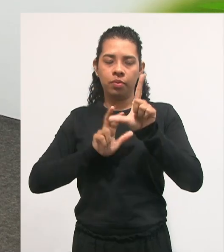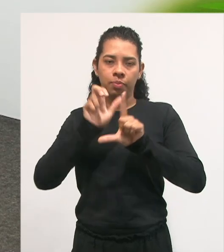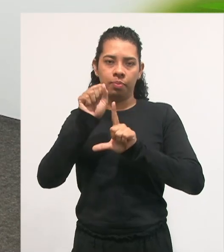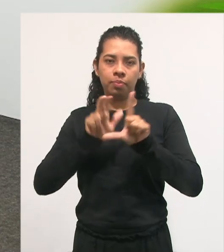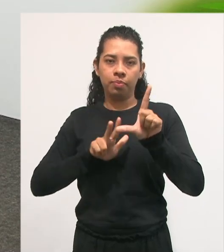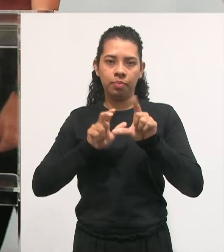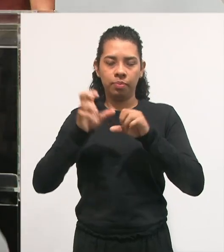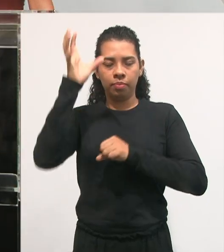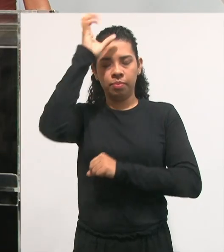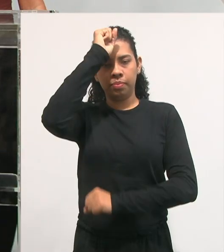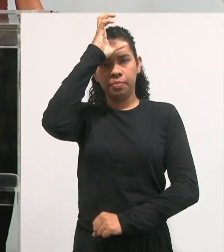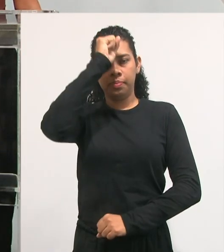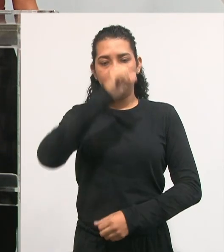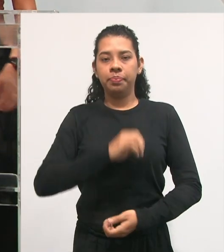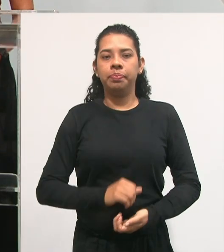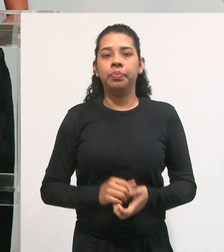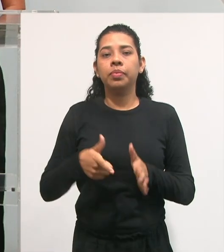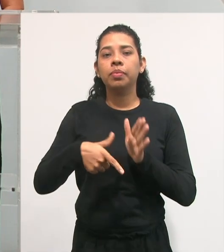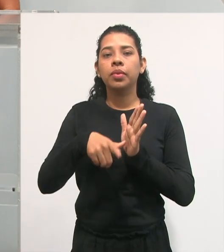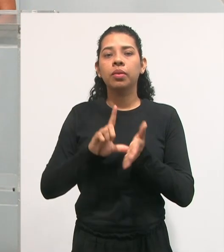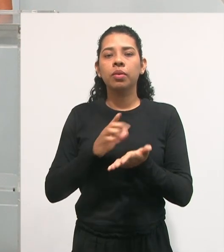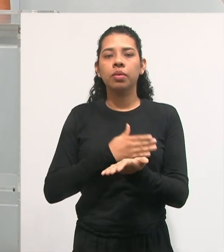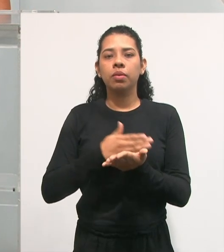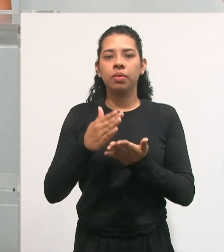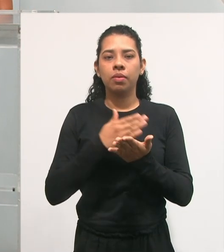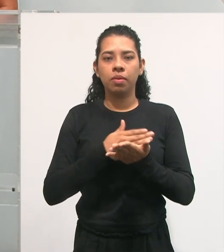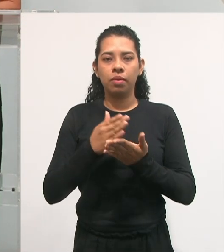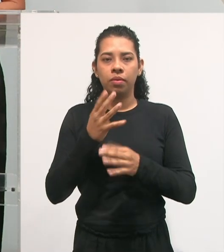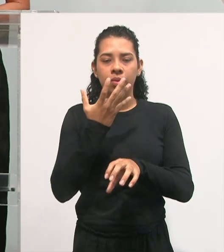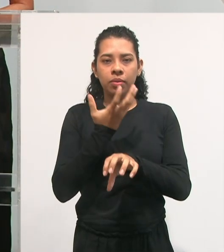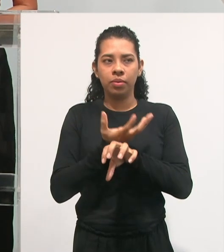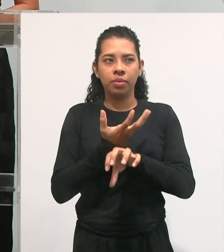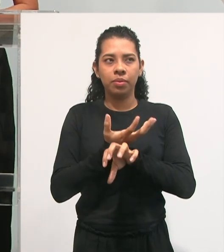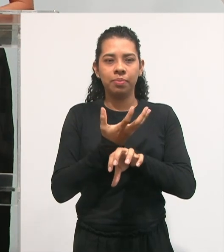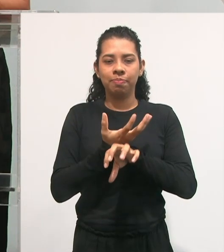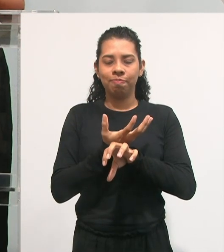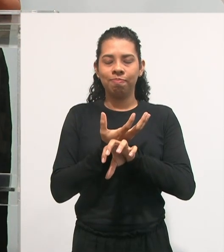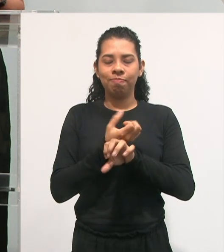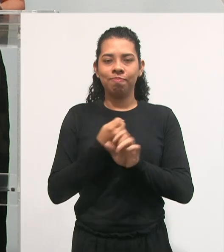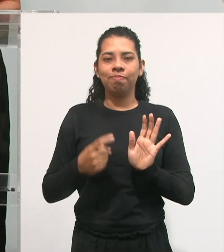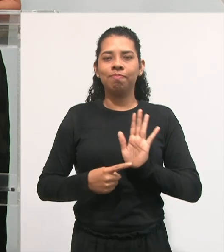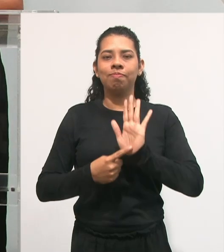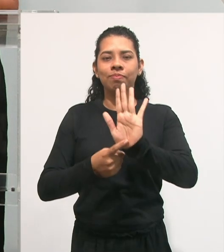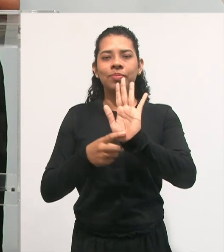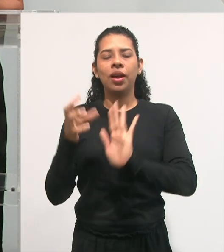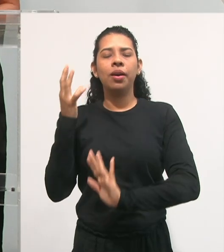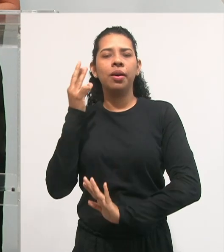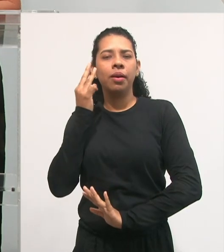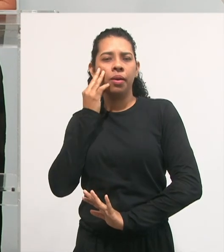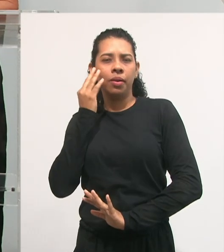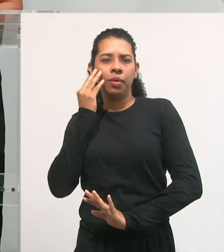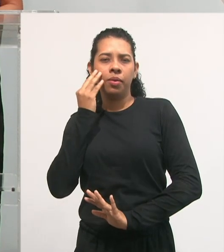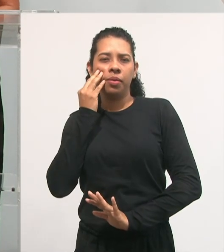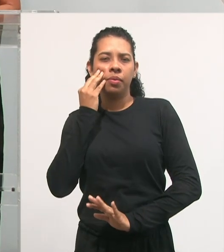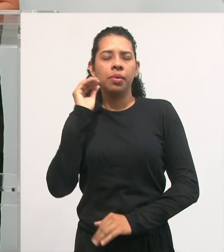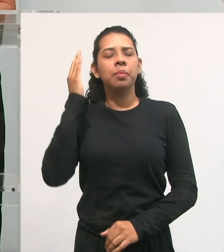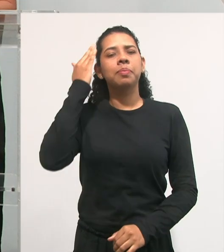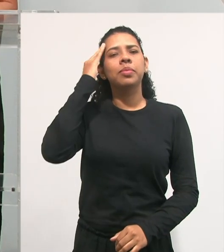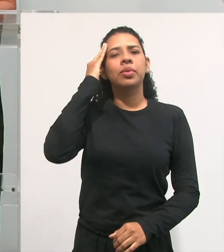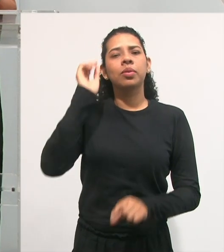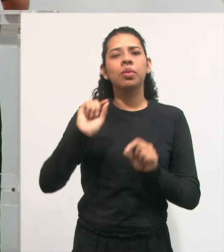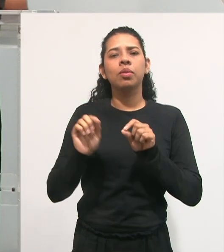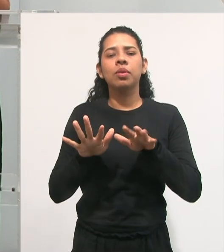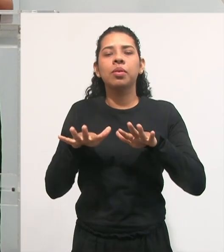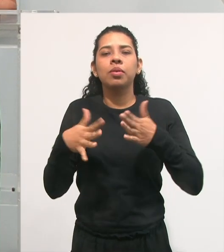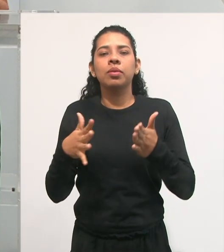Aprendizagem. Antes da gente começar esse conteúdo, eu gostaria de trazer uma citação de Libânio, para que a gente consiga entender qual é a importância e por